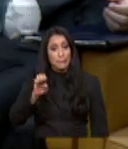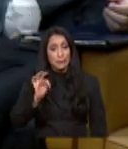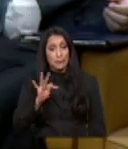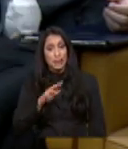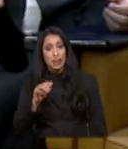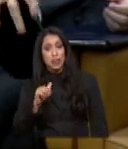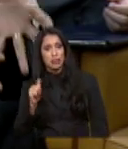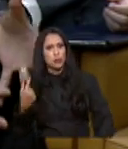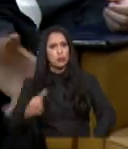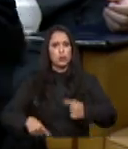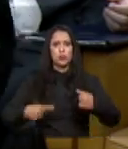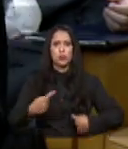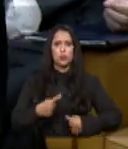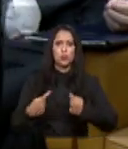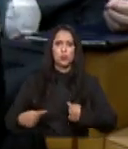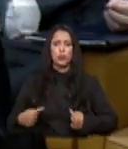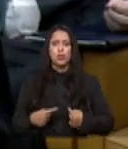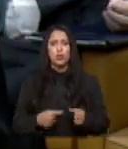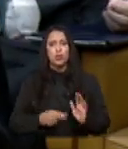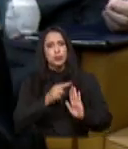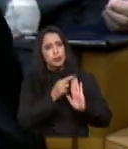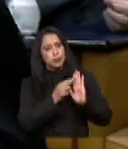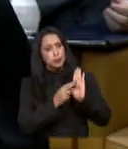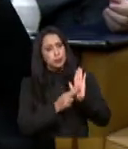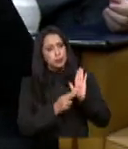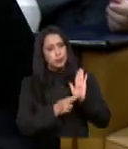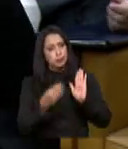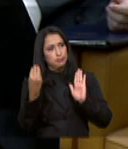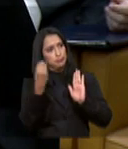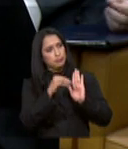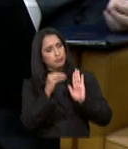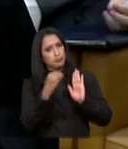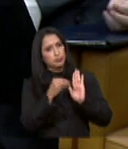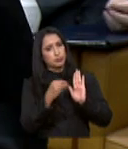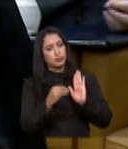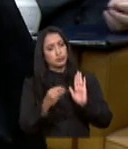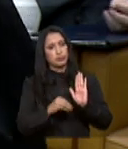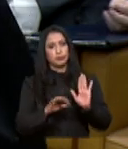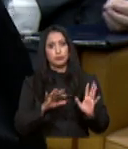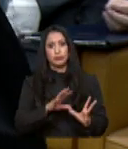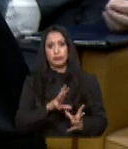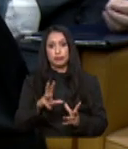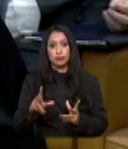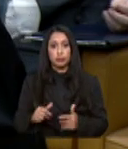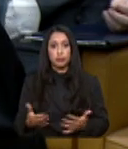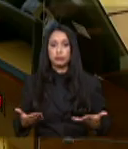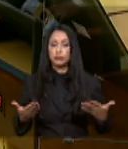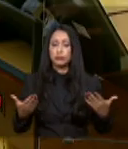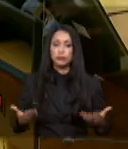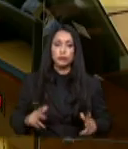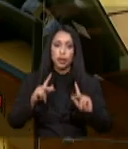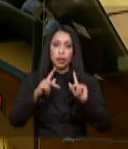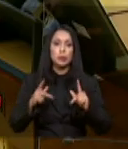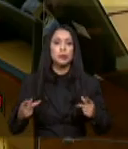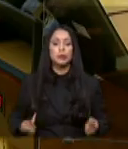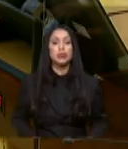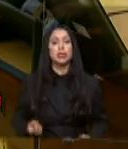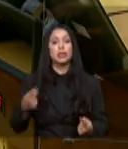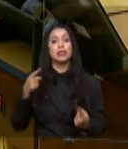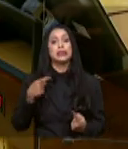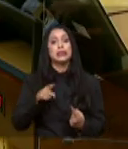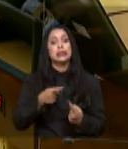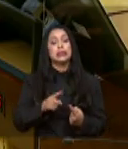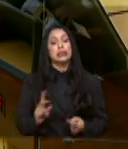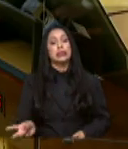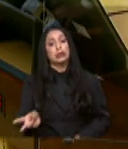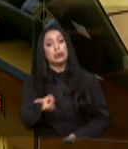dificuldade em ter força normativa em alguns dos dispositivos internacionais, portanto, a humanidade se desafiou, os